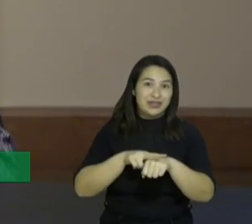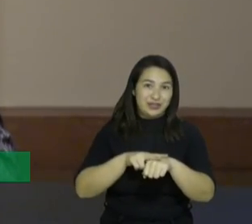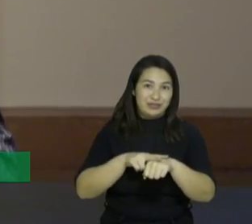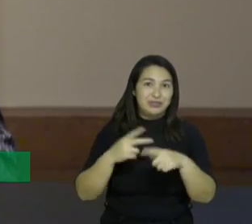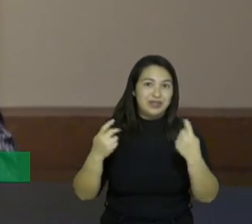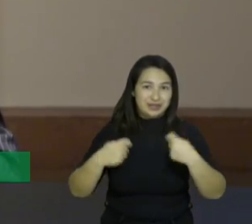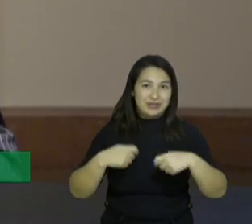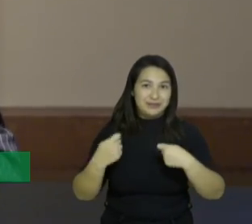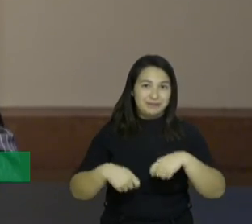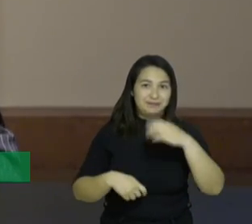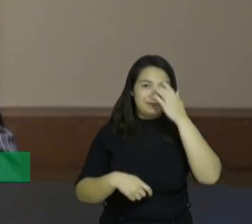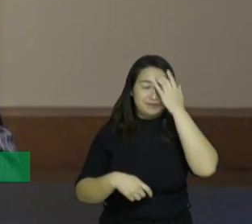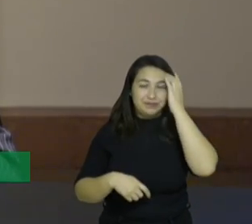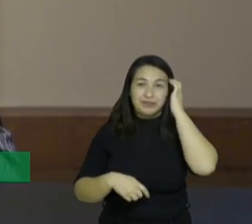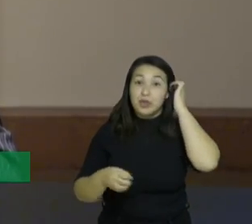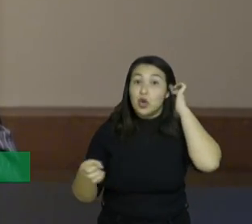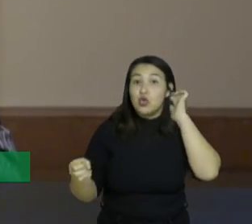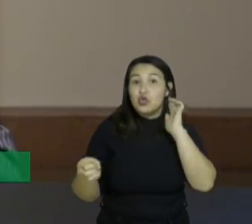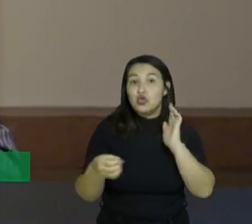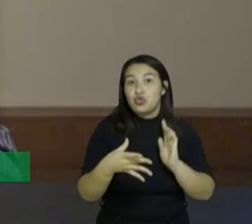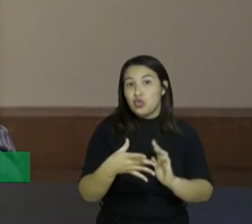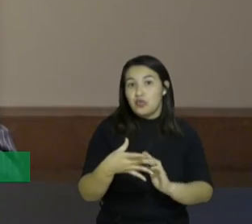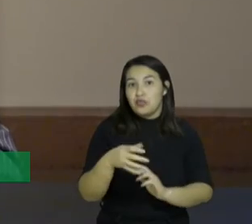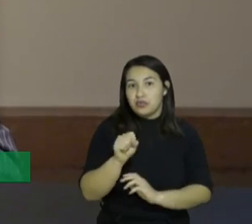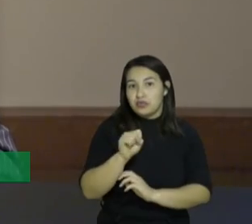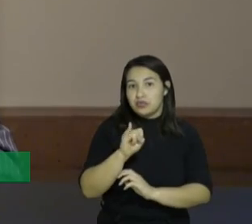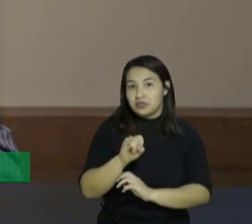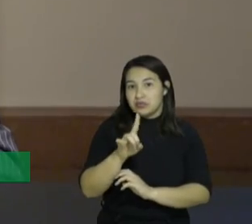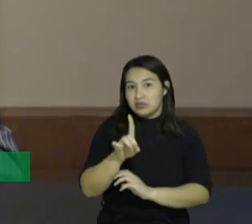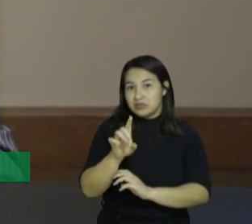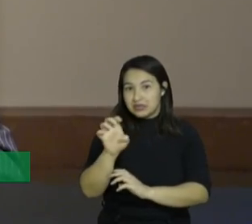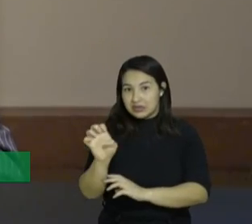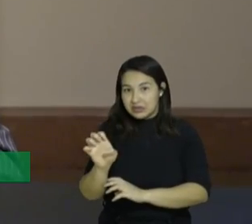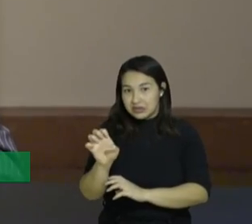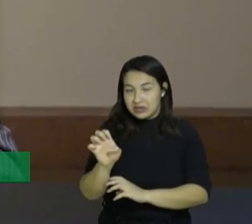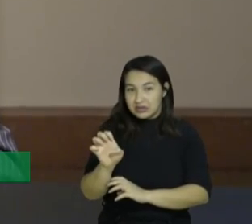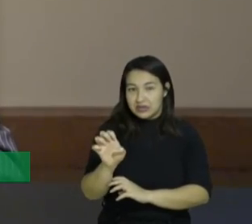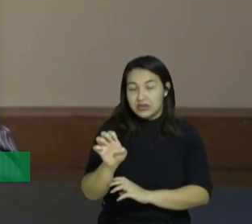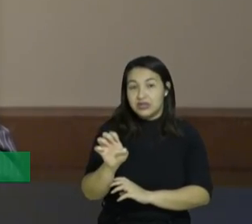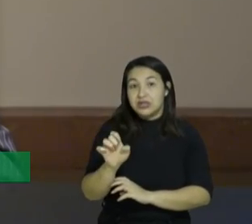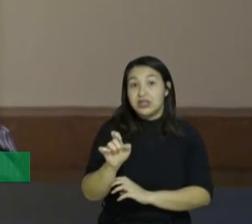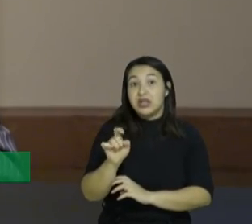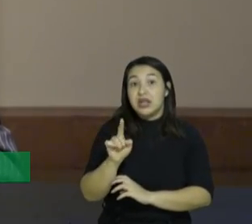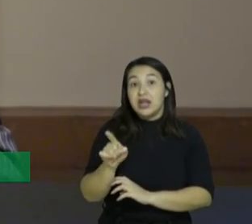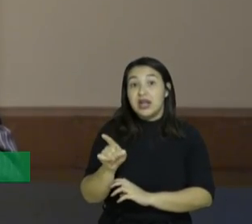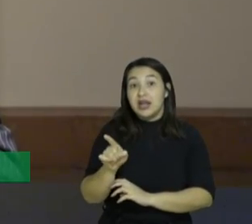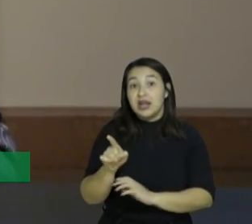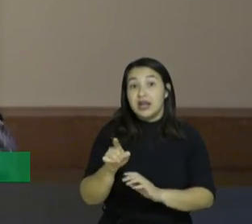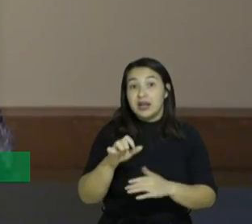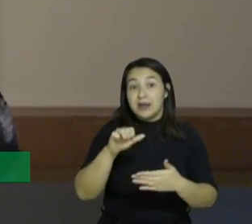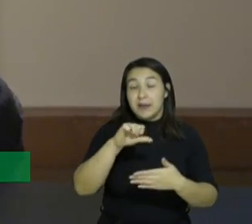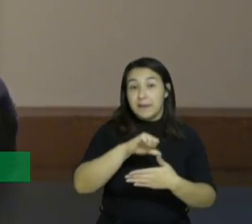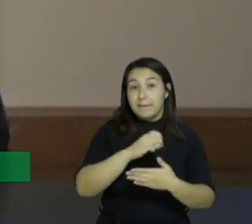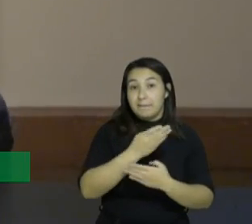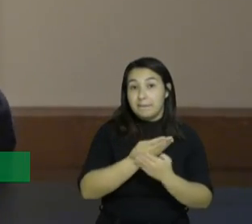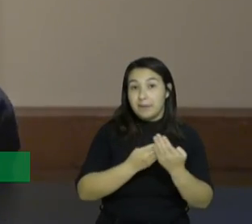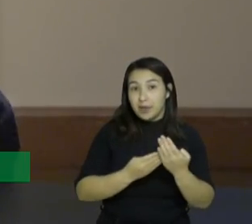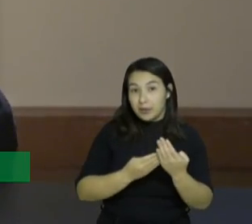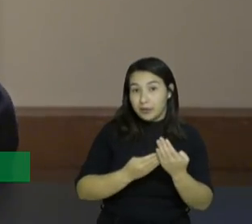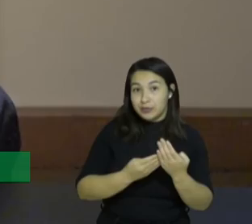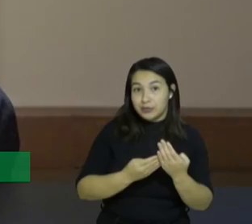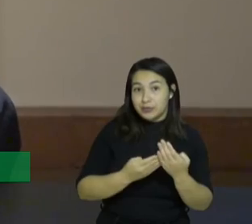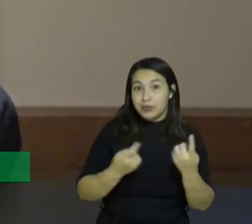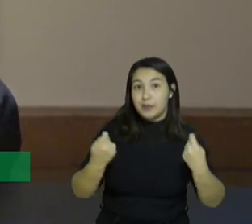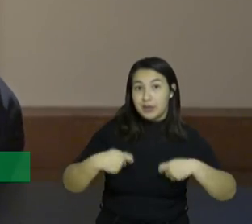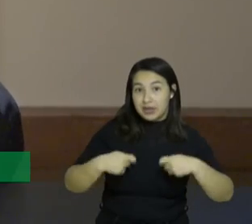essa nova Side letter né que vai ser negociada né Depois da contraproposta do Mercosul ela tem que agradar particularmente